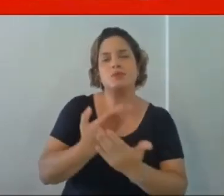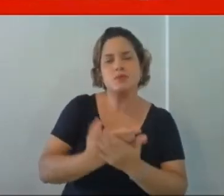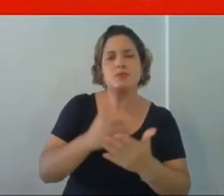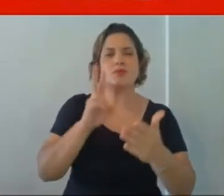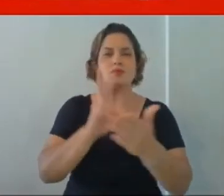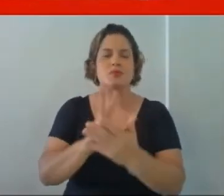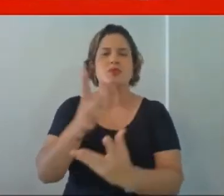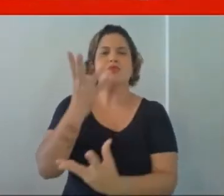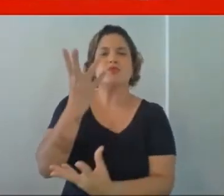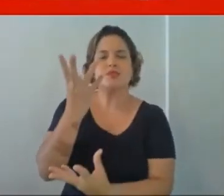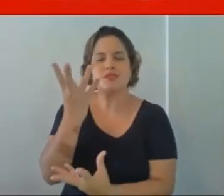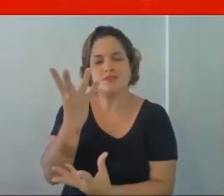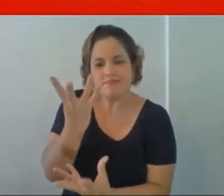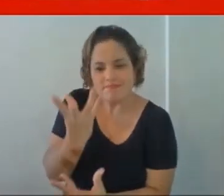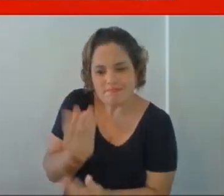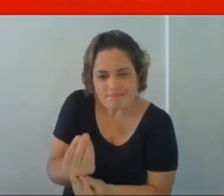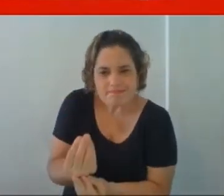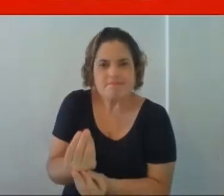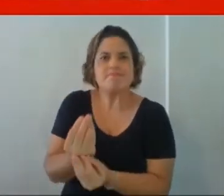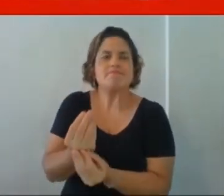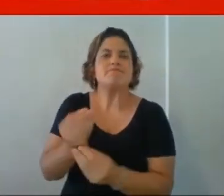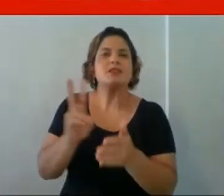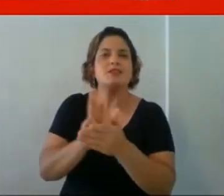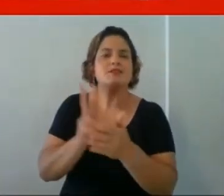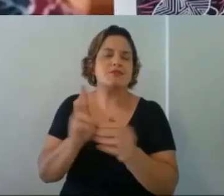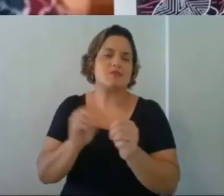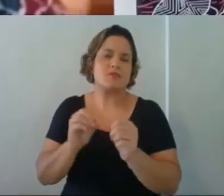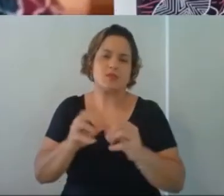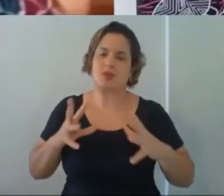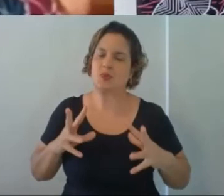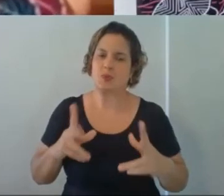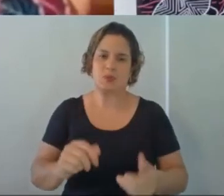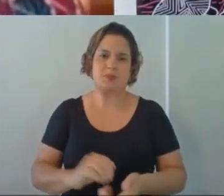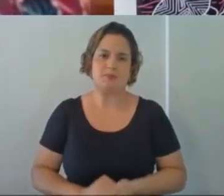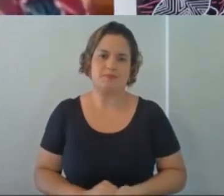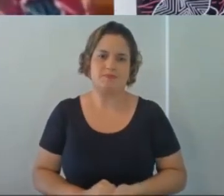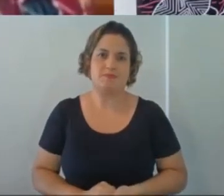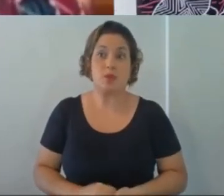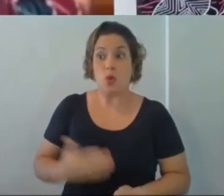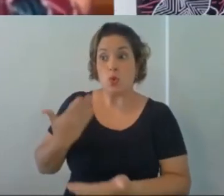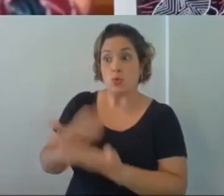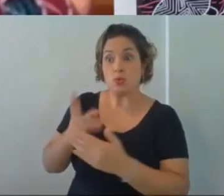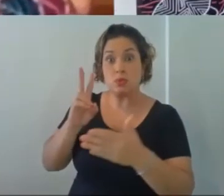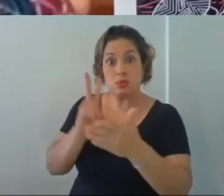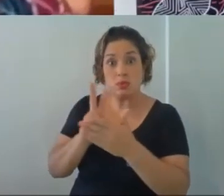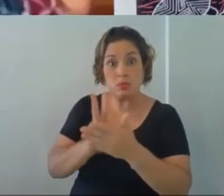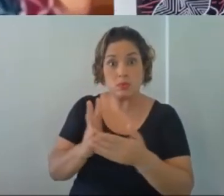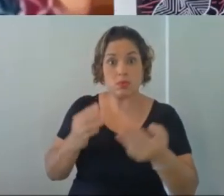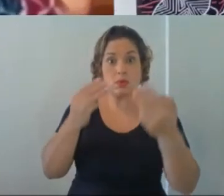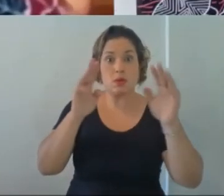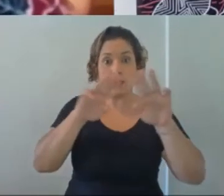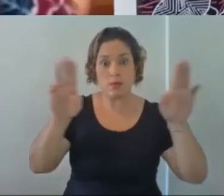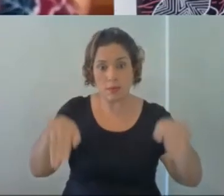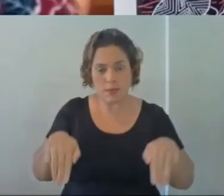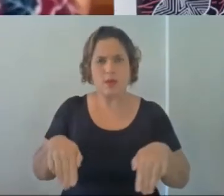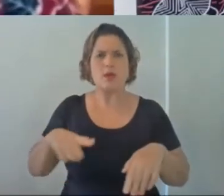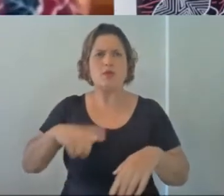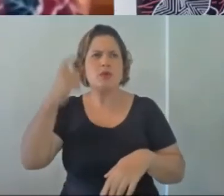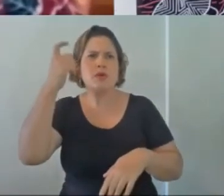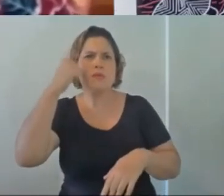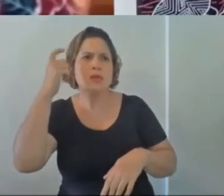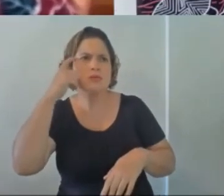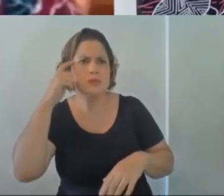indígenas de trabalhar junto dessa exposição e desse projeto. Os estudantes indígenas da UFPR é um público que foi pensado com